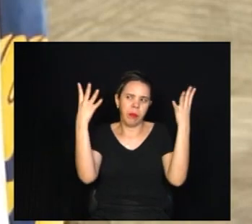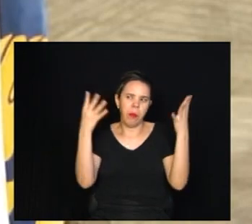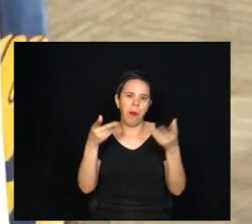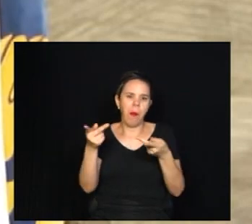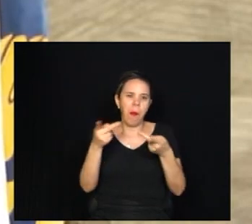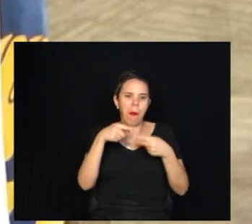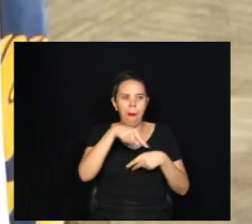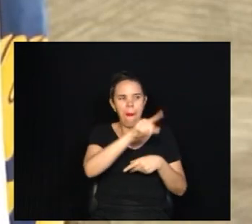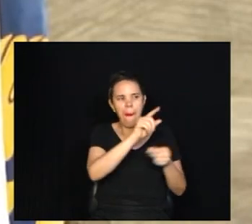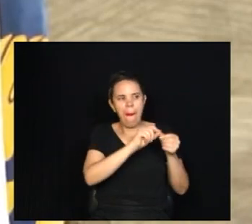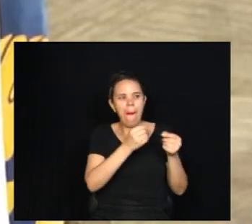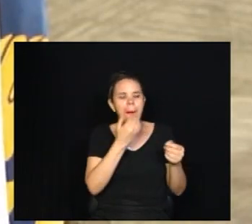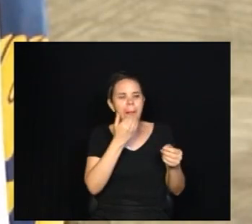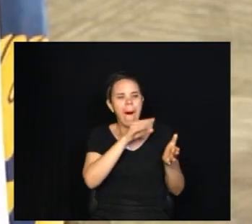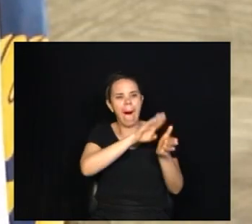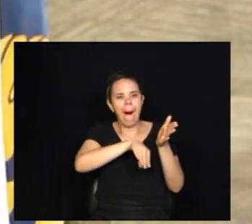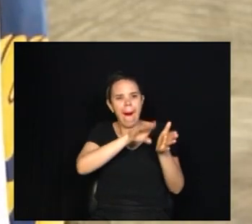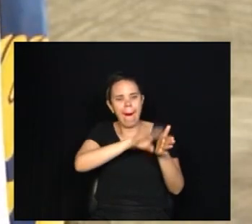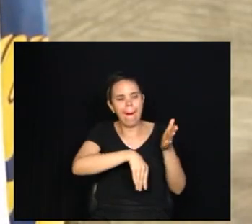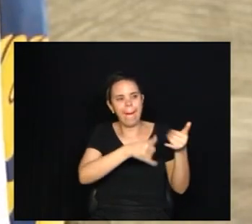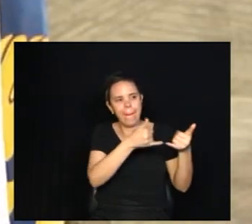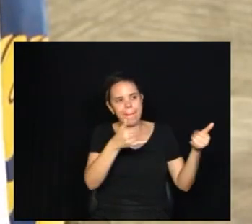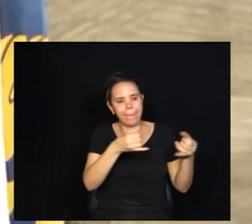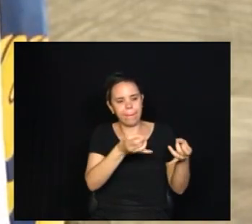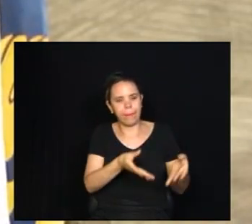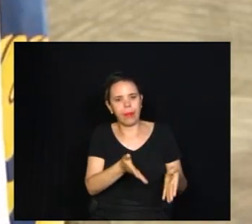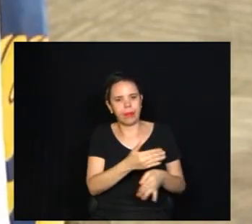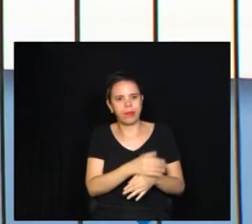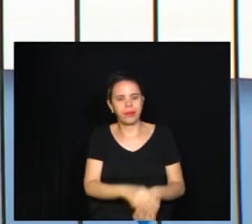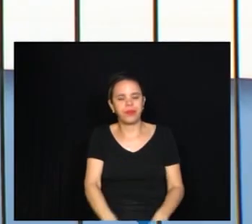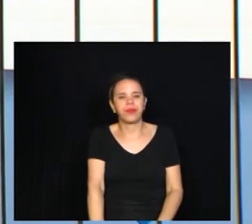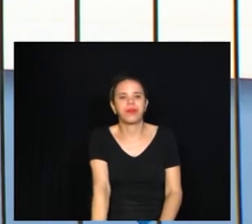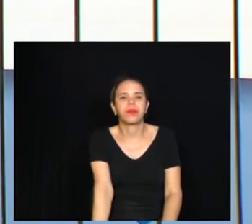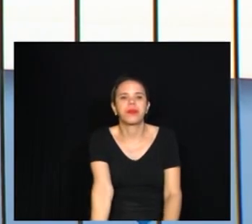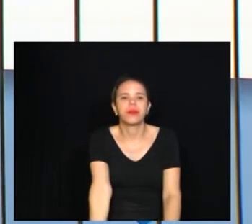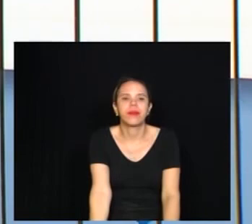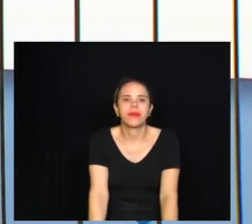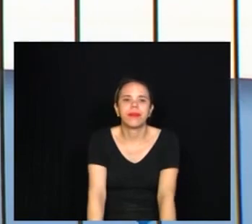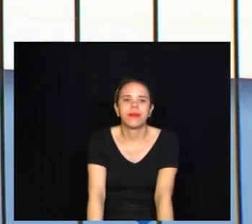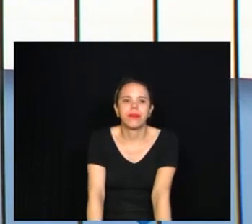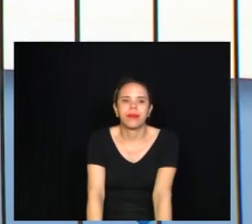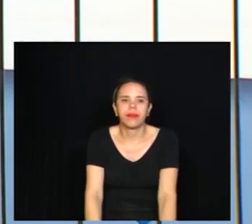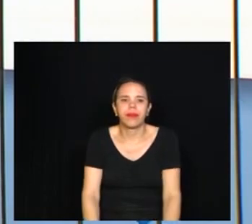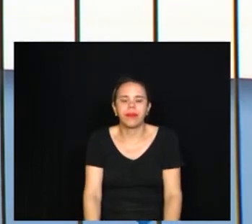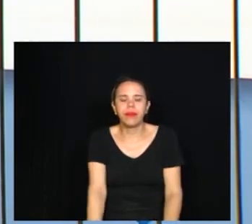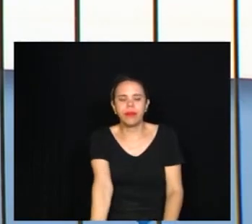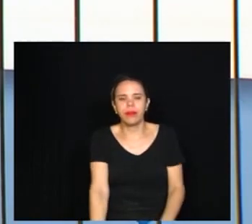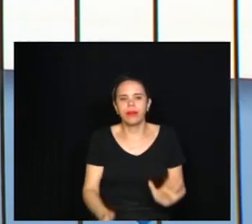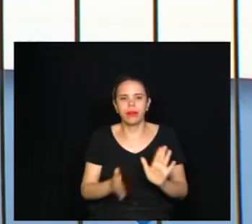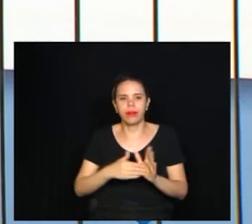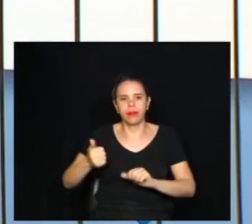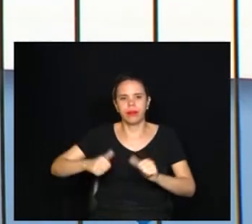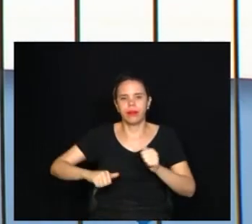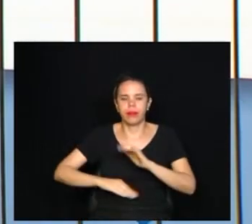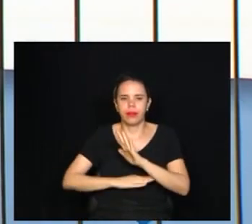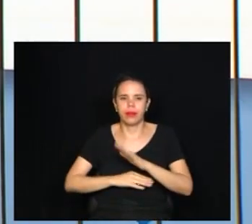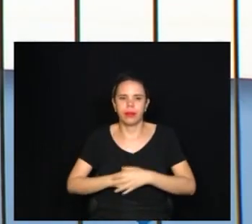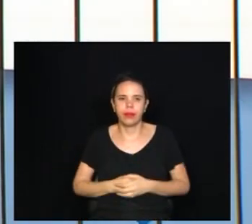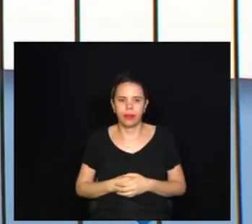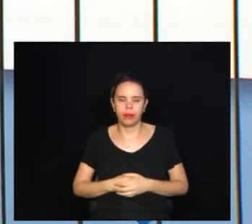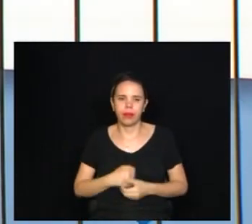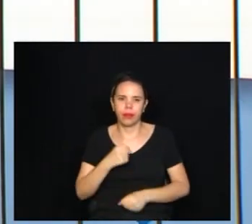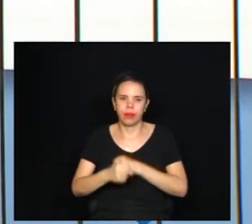chamar e vai pedir para tirar esses cabos que estão caindo. A proposta tramita aqui na Câmara